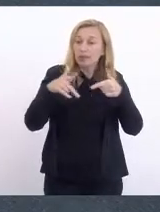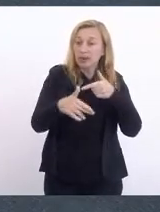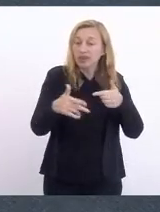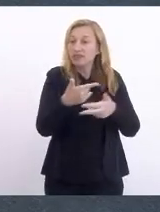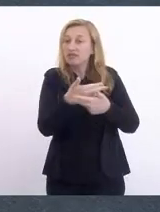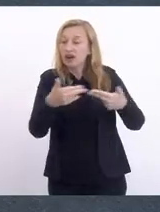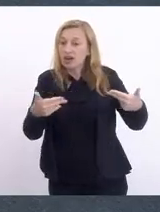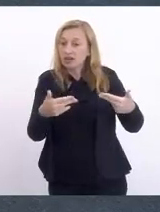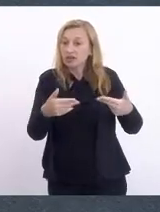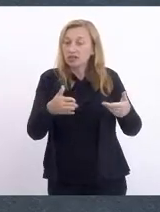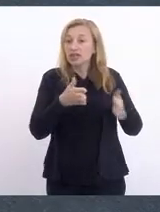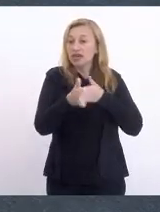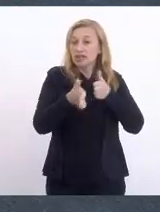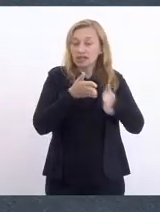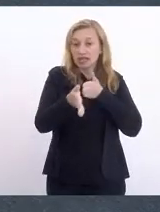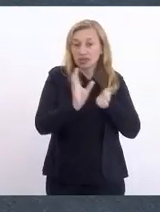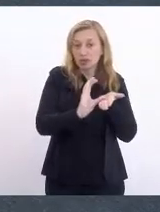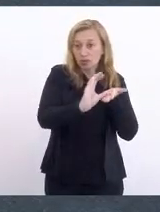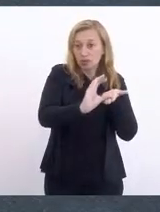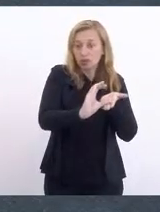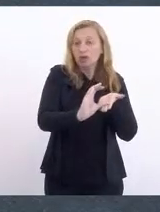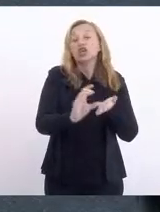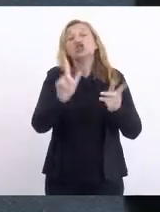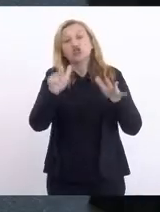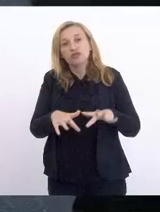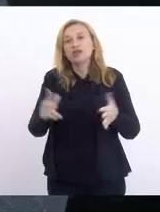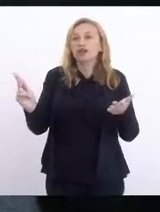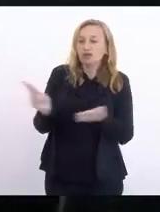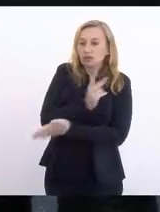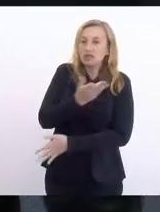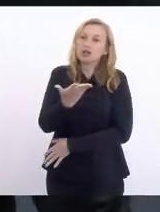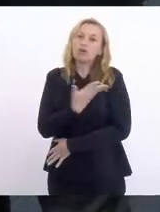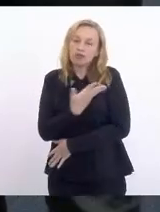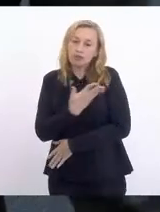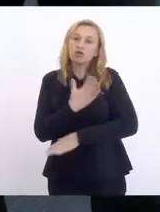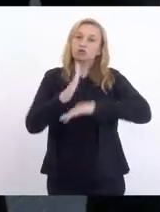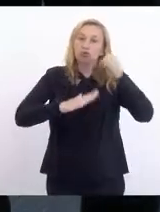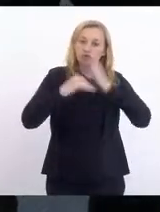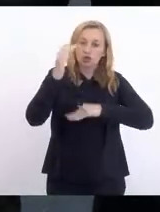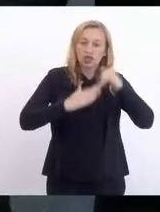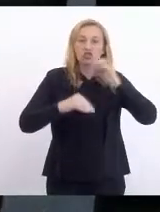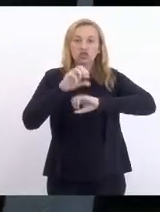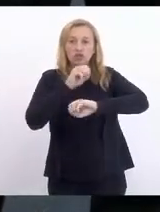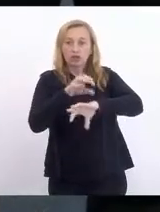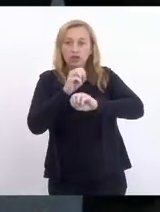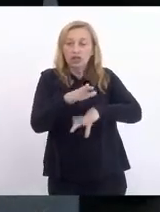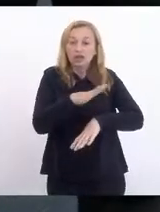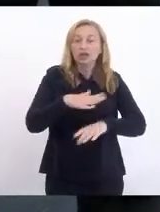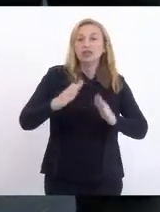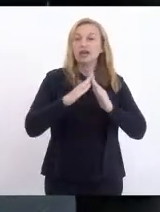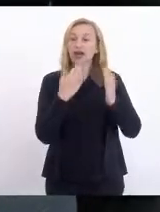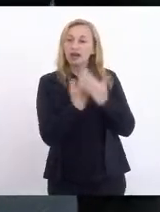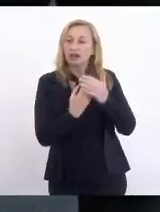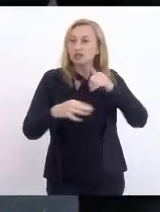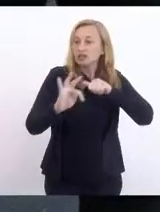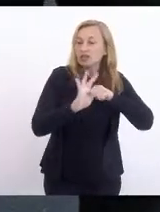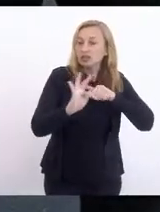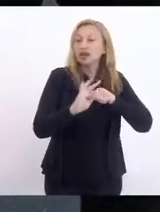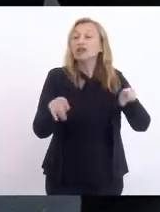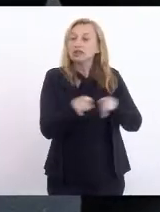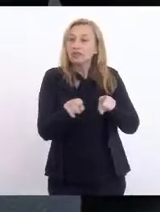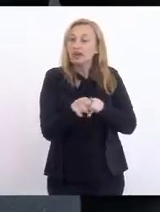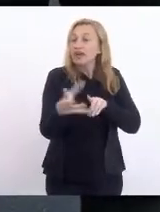de ter acesso aos recursos Diferentemente do que aconteceu com os colegas profissional de educação da rede Faetec também